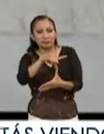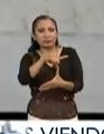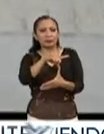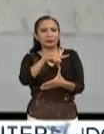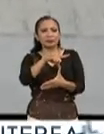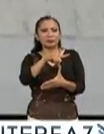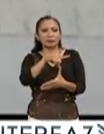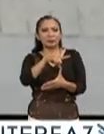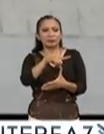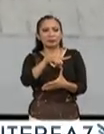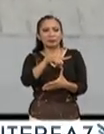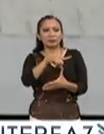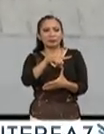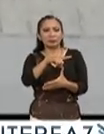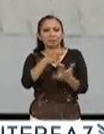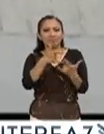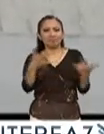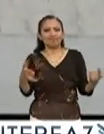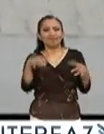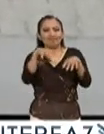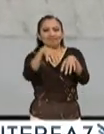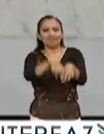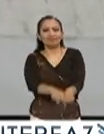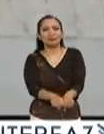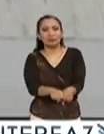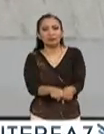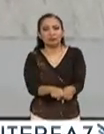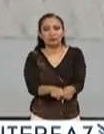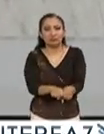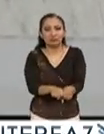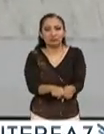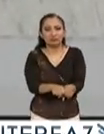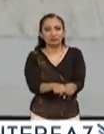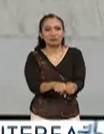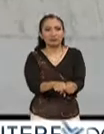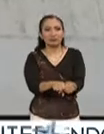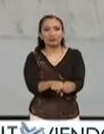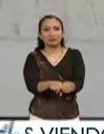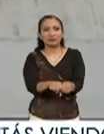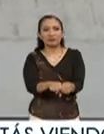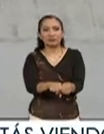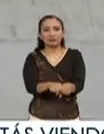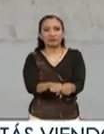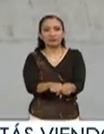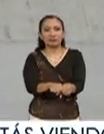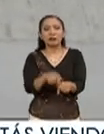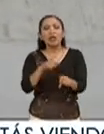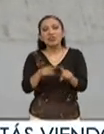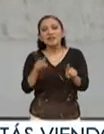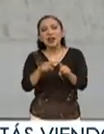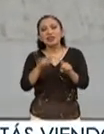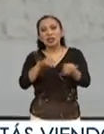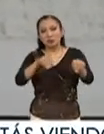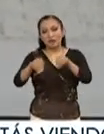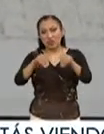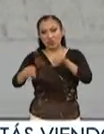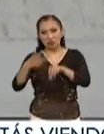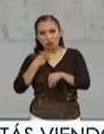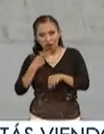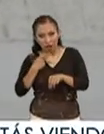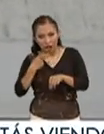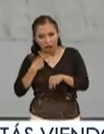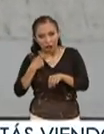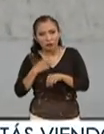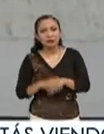hoje, desde a colonização até nos próprios desenvolvimentos políticos também. Então, quando